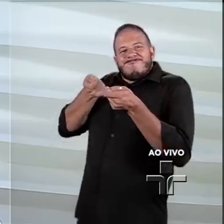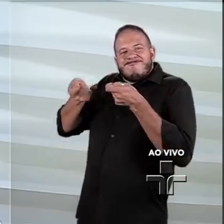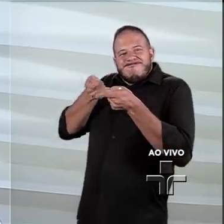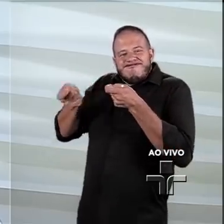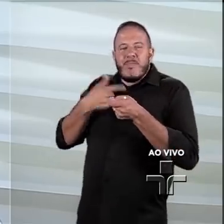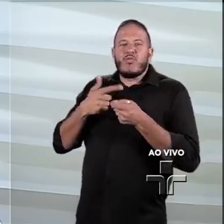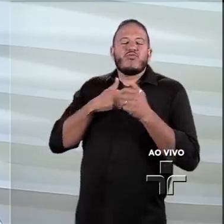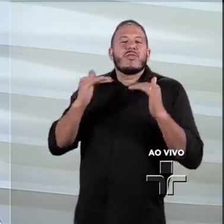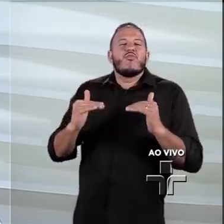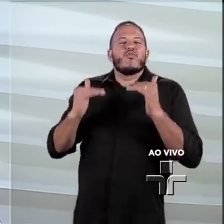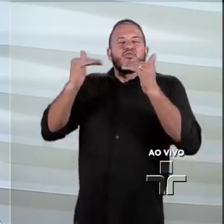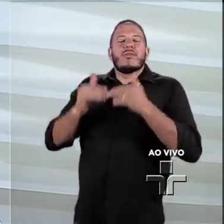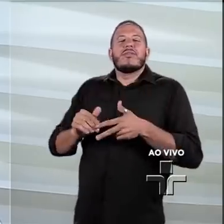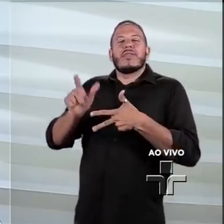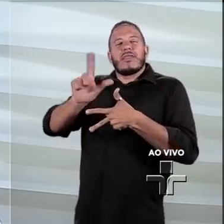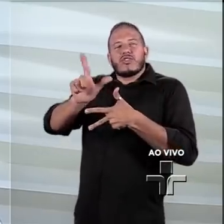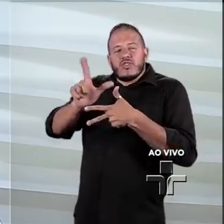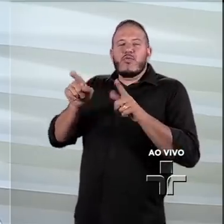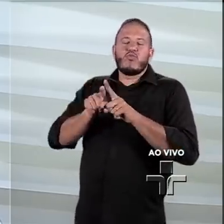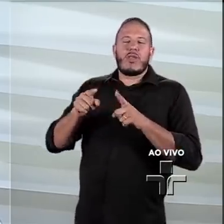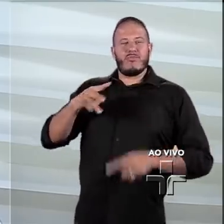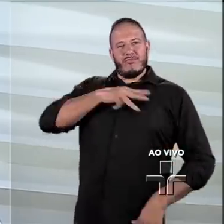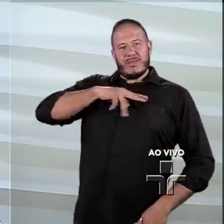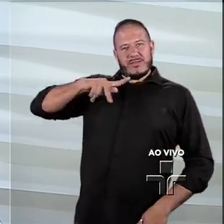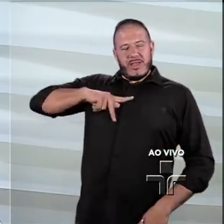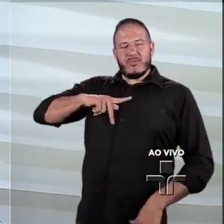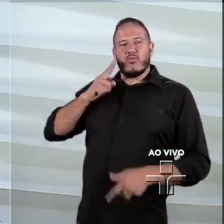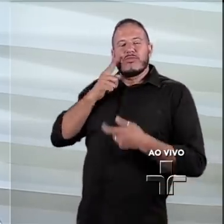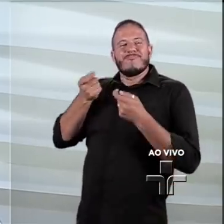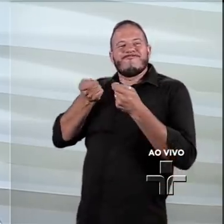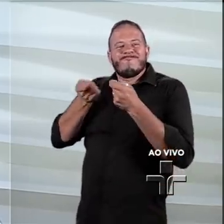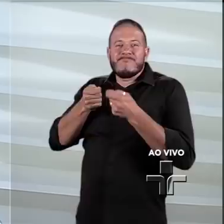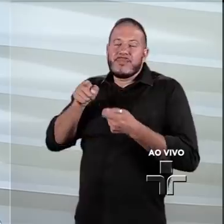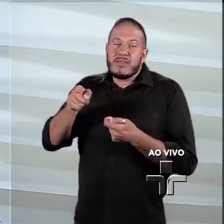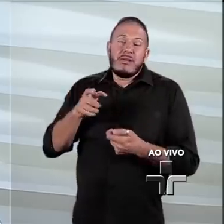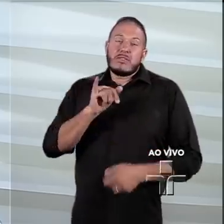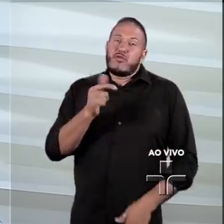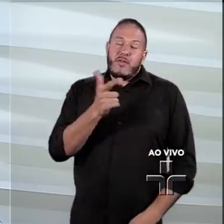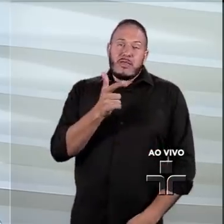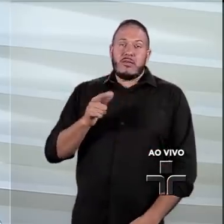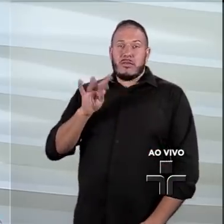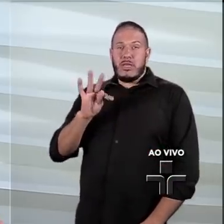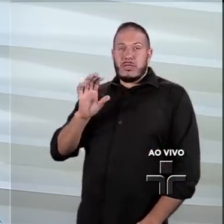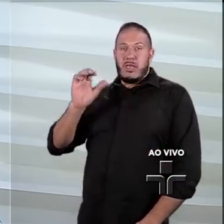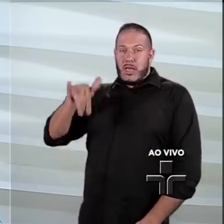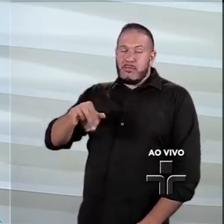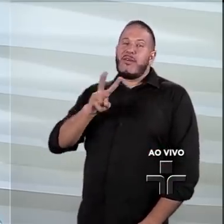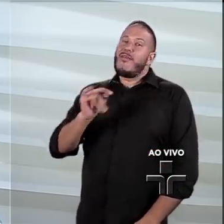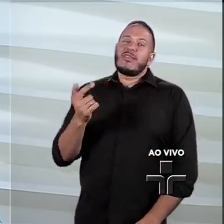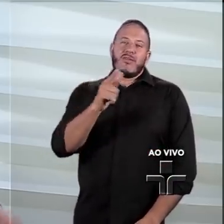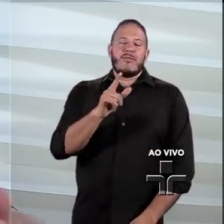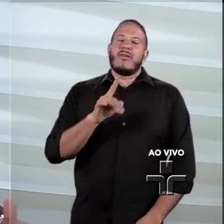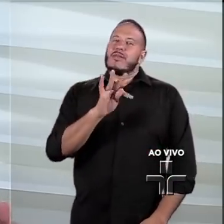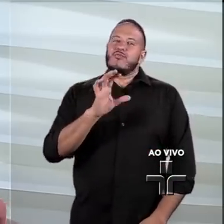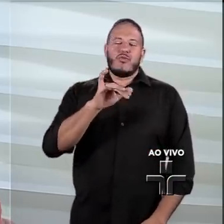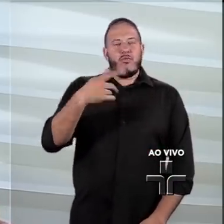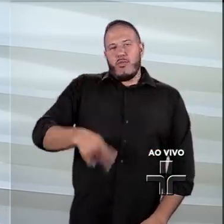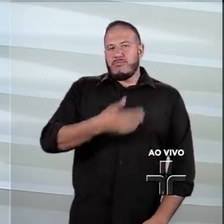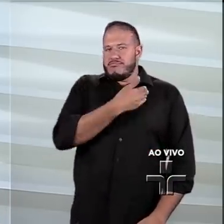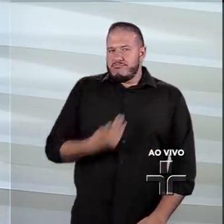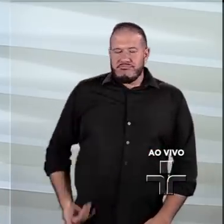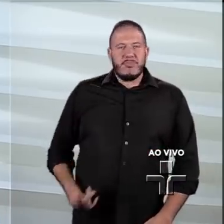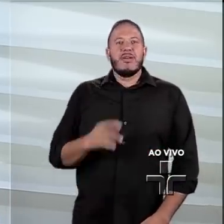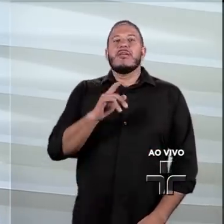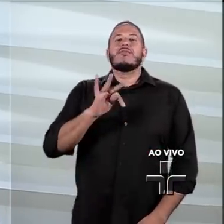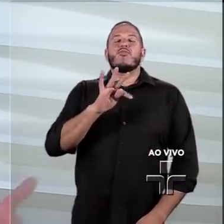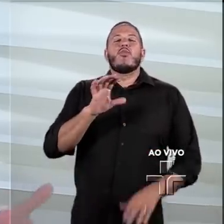Poder Legislativo, não termos Ministério Público. Se não vai ter o Tribunal de Contas do município, vai ter o Tribunal de Contas do Estado, vai ter o Tribunal de Contas da